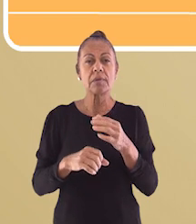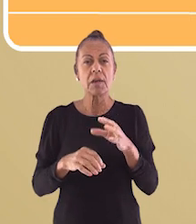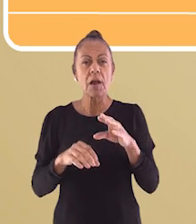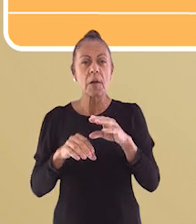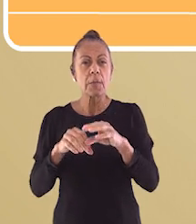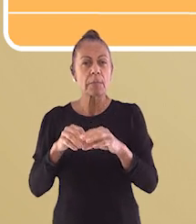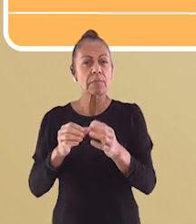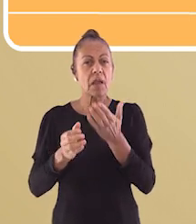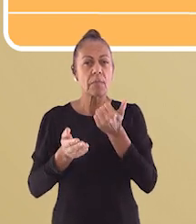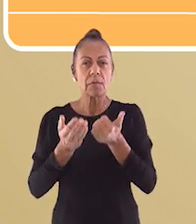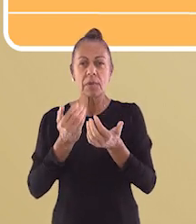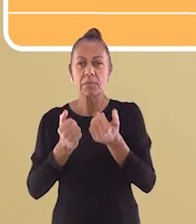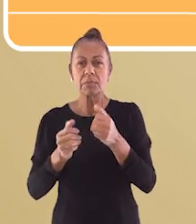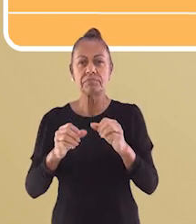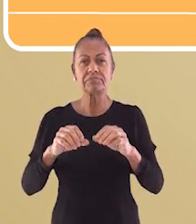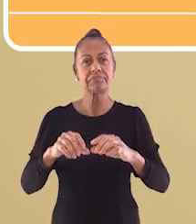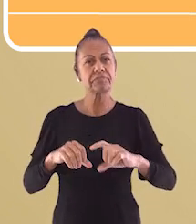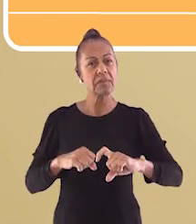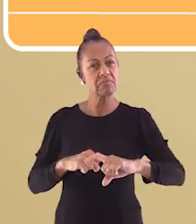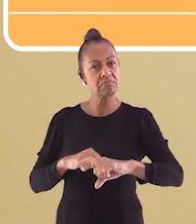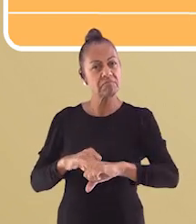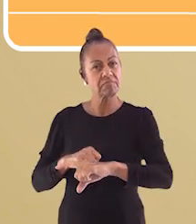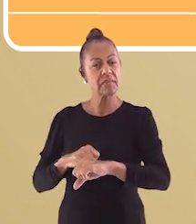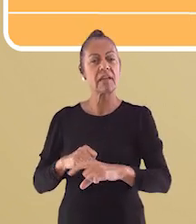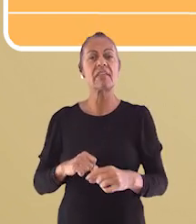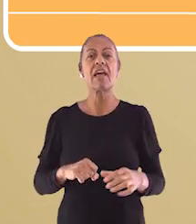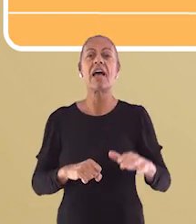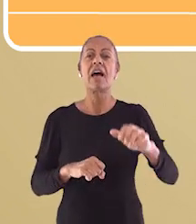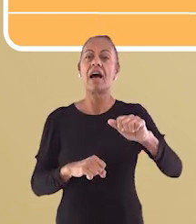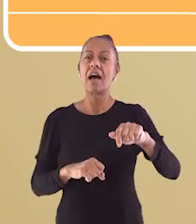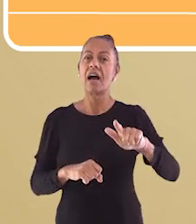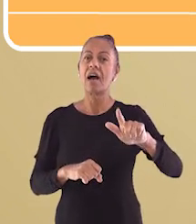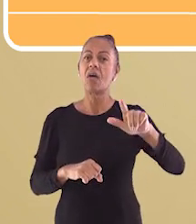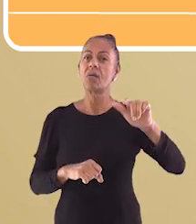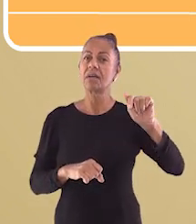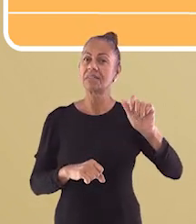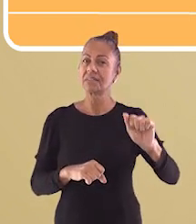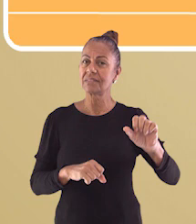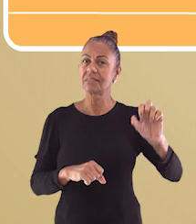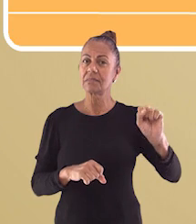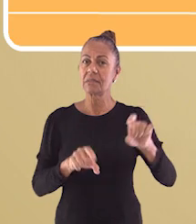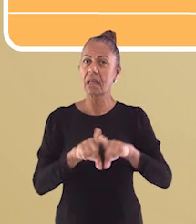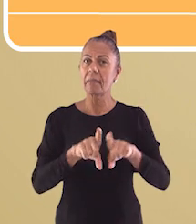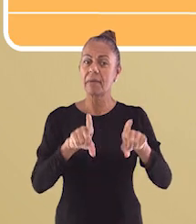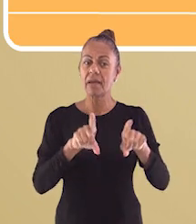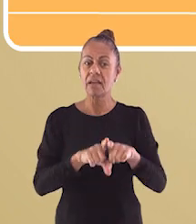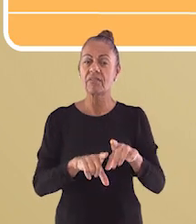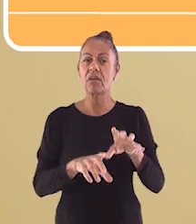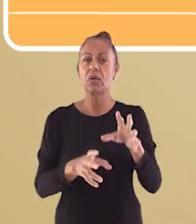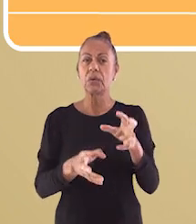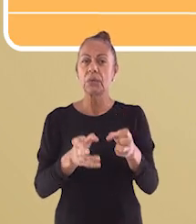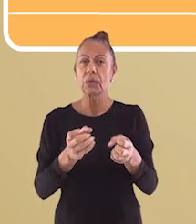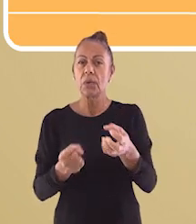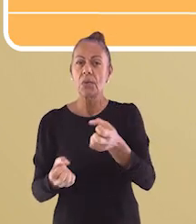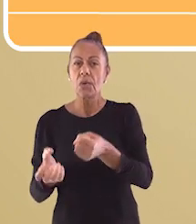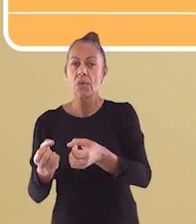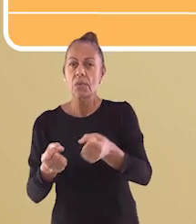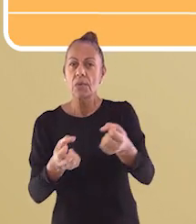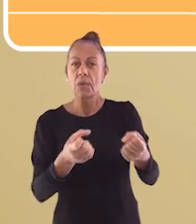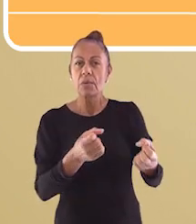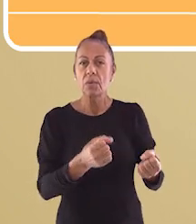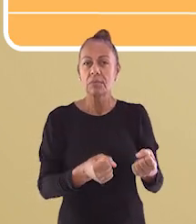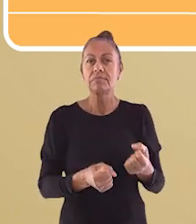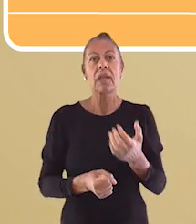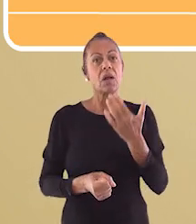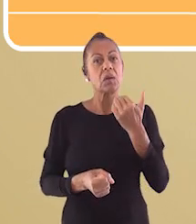as microalgas. Elas ficam ali na água, diferente daquelas águas que têm raiz e ficam no fundo, tá? Elas